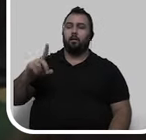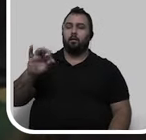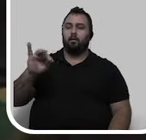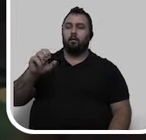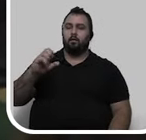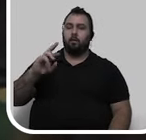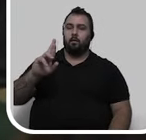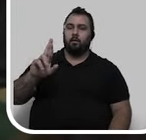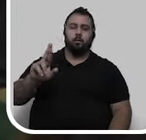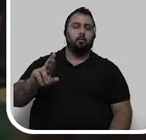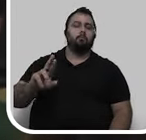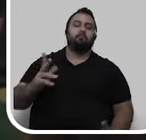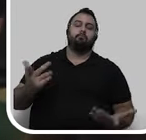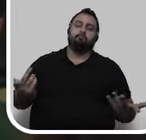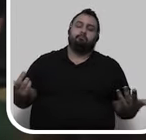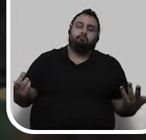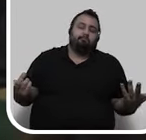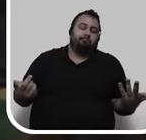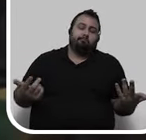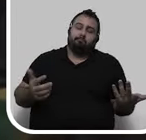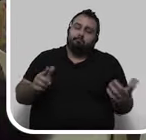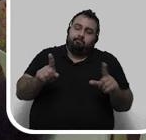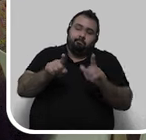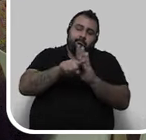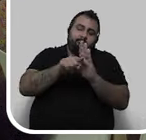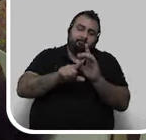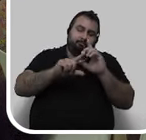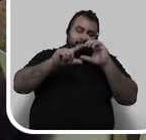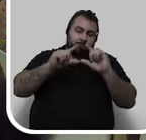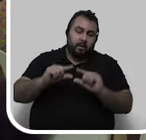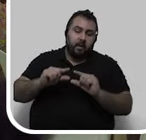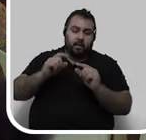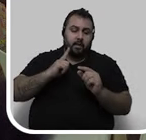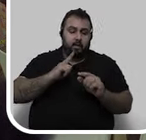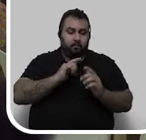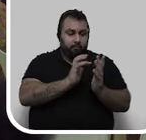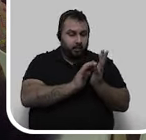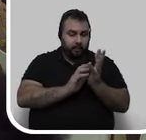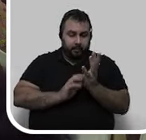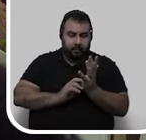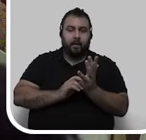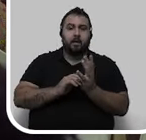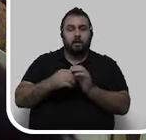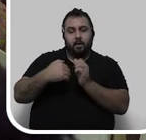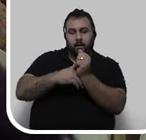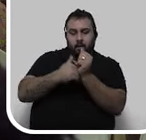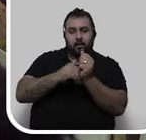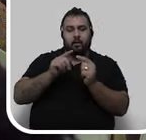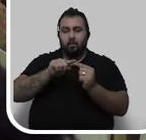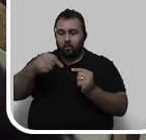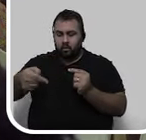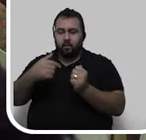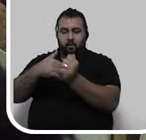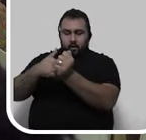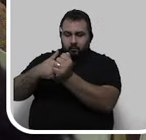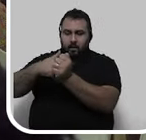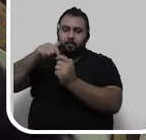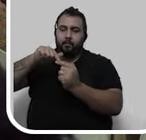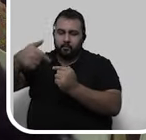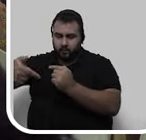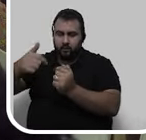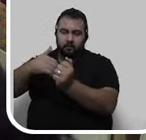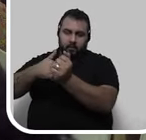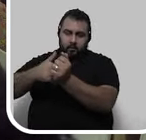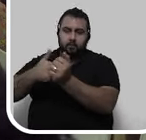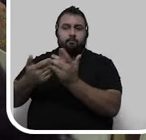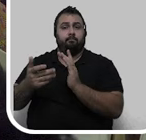vida, tá vendo? Vai diminuindo o número. Porque você tem que entrar, você tem que digitar uma senha, tem que digitar o fator aí. É difícil. E eu acho que é uma